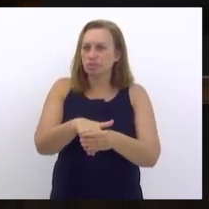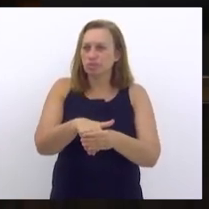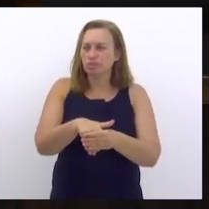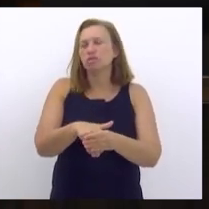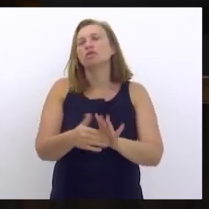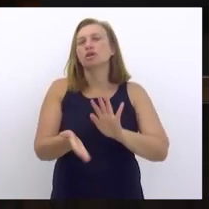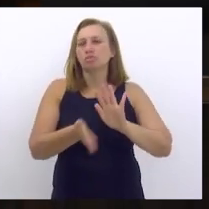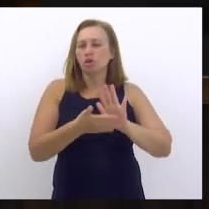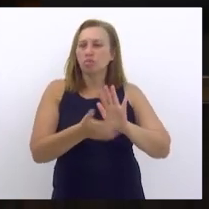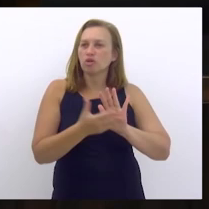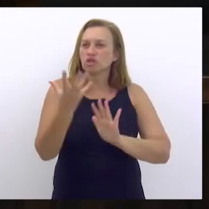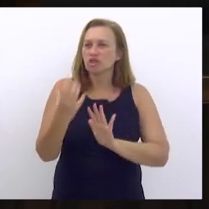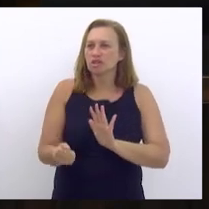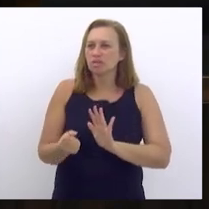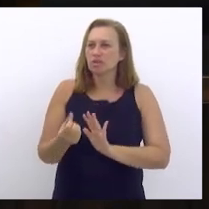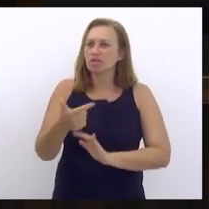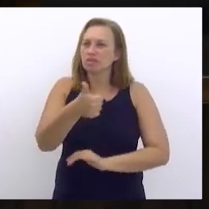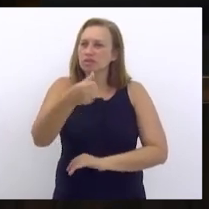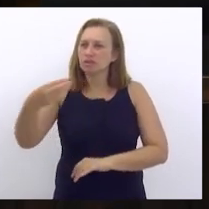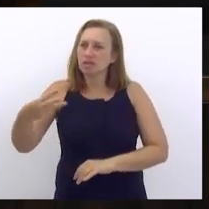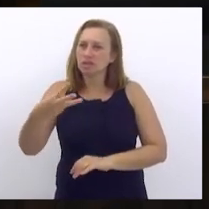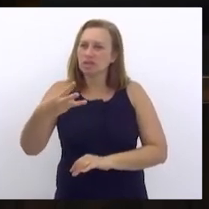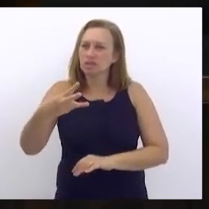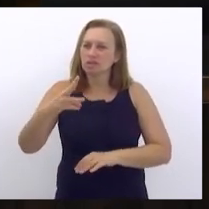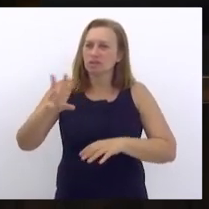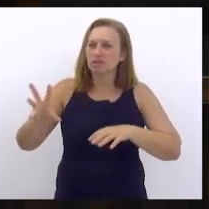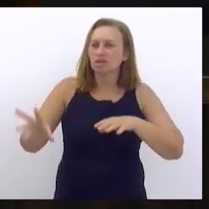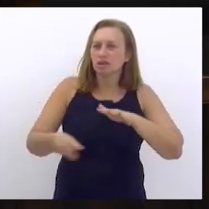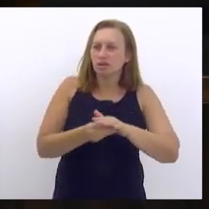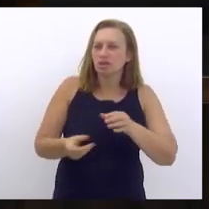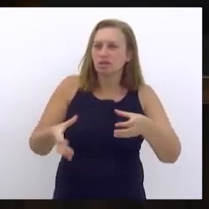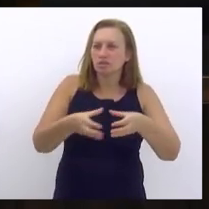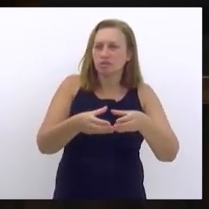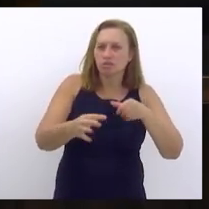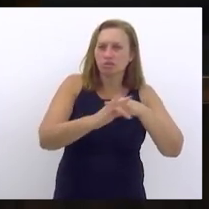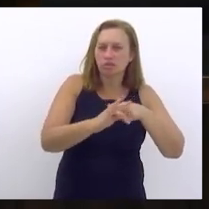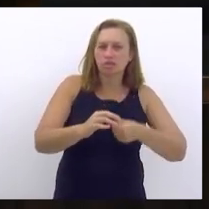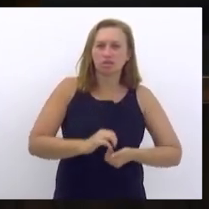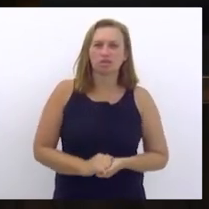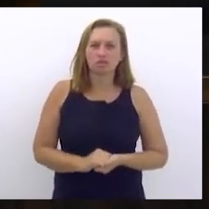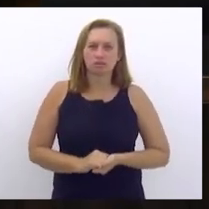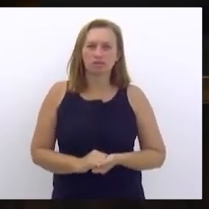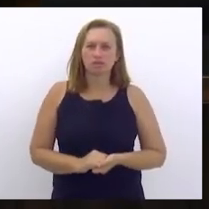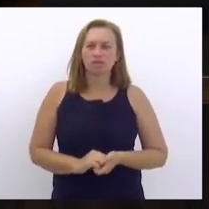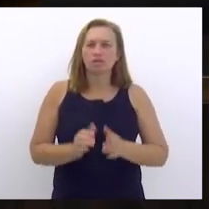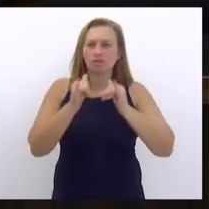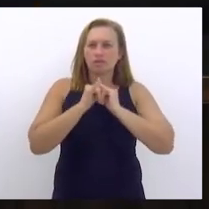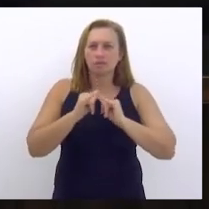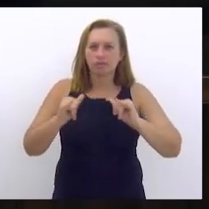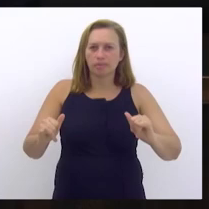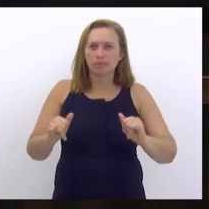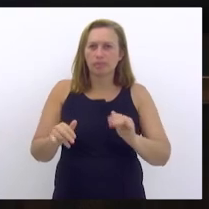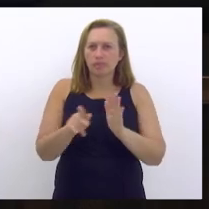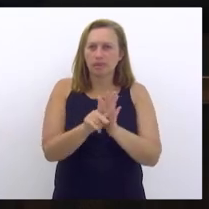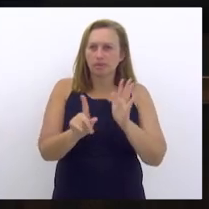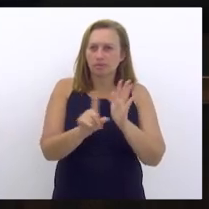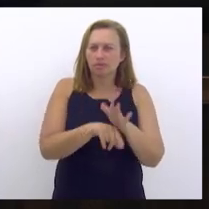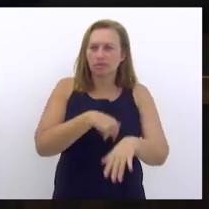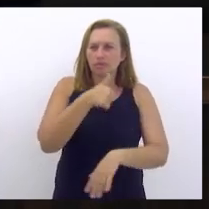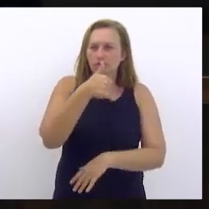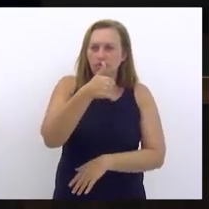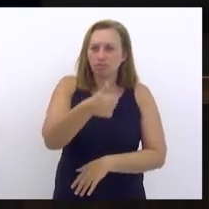A presente proposta recebeu 13 emendas e retorna às comissões técnicas. Anuncio o projeto de lei